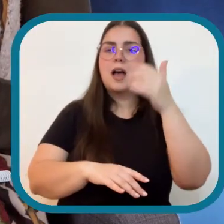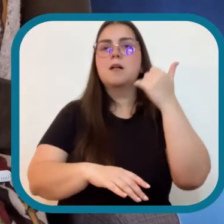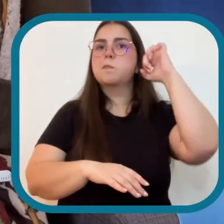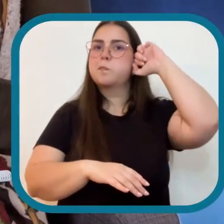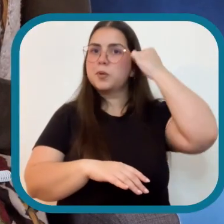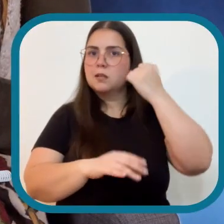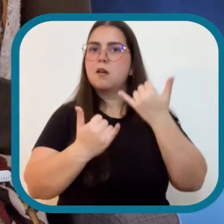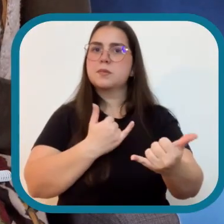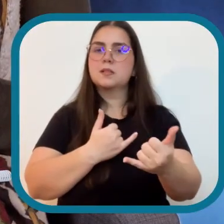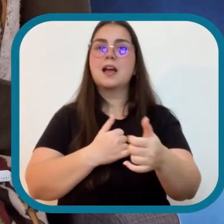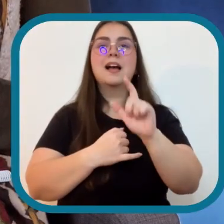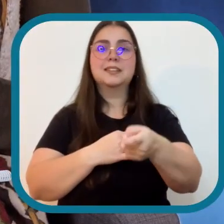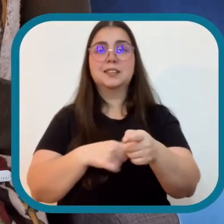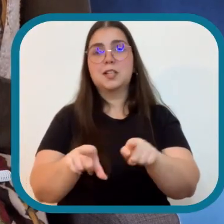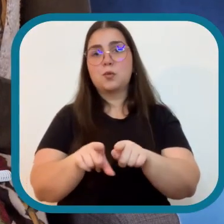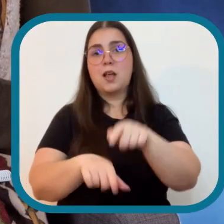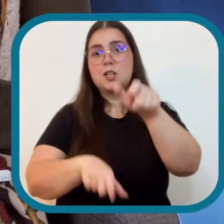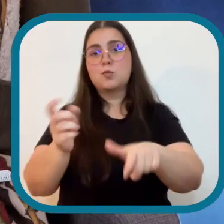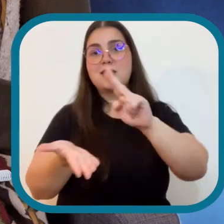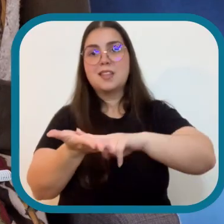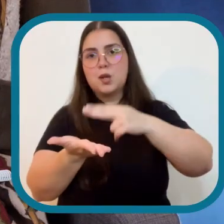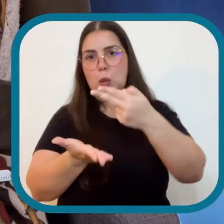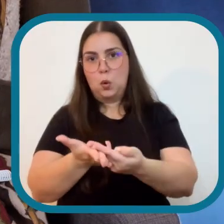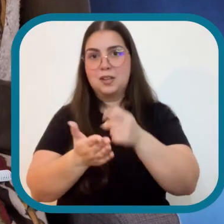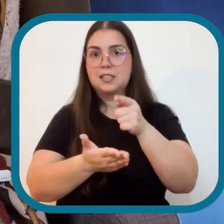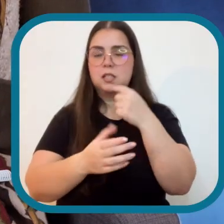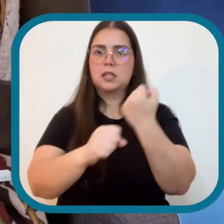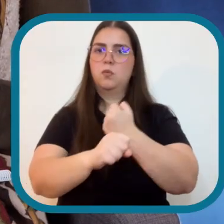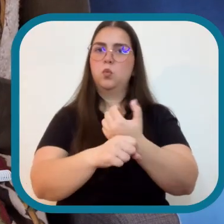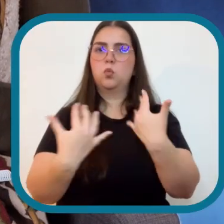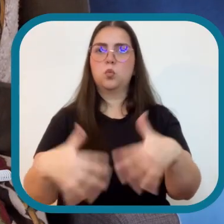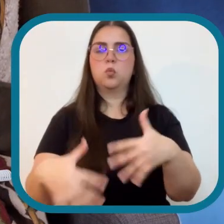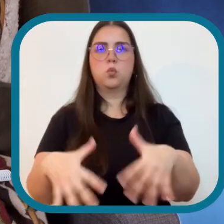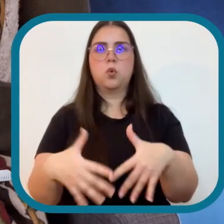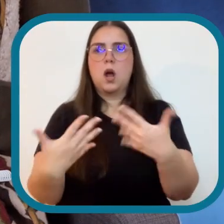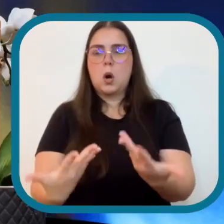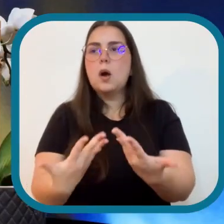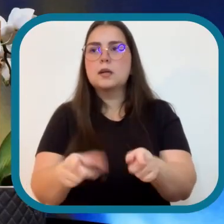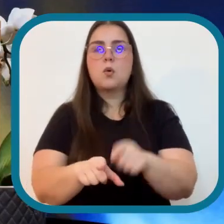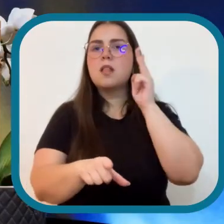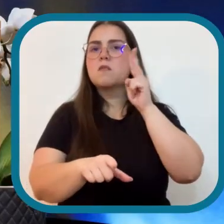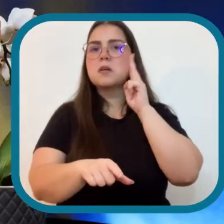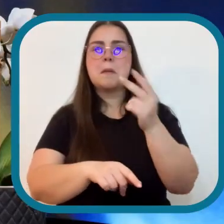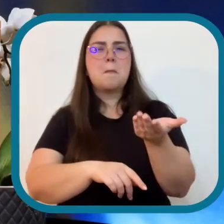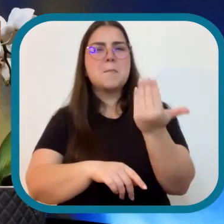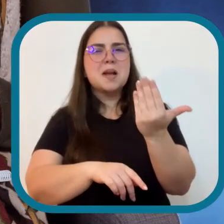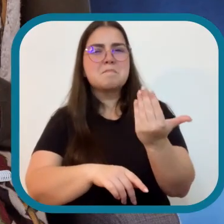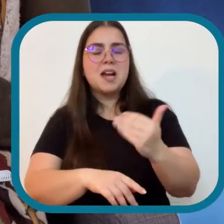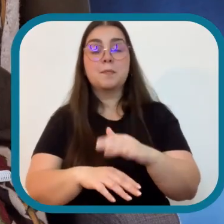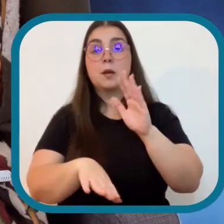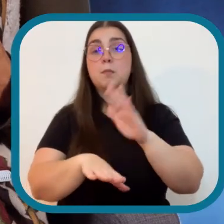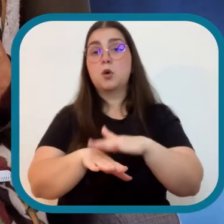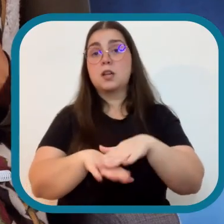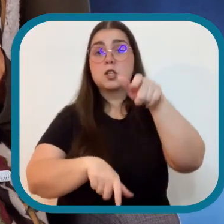ameaça, sobretudo, os tradutores, não é? O trabalho do tradutor é um trabalho que, neste momento, é extremamente ingrato, porque os tradutores,